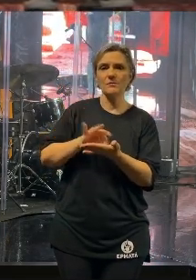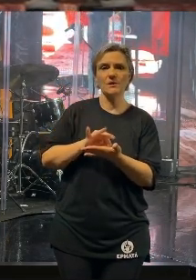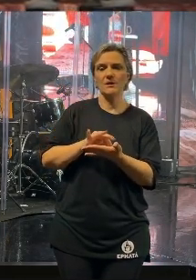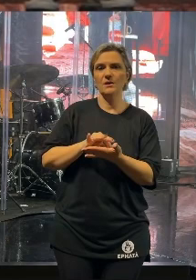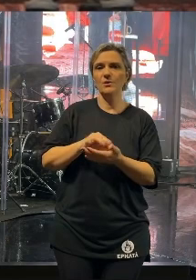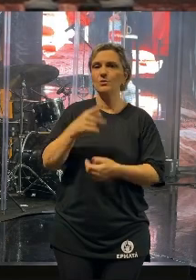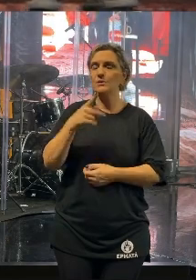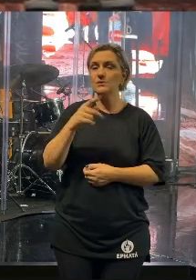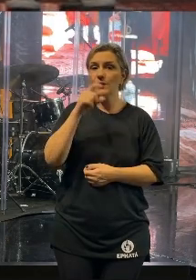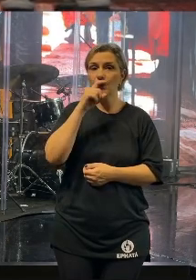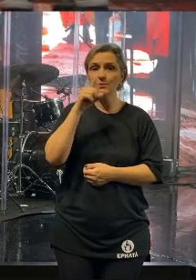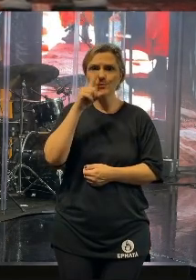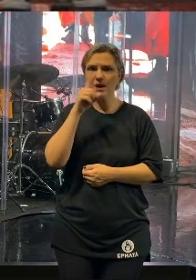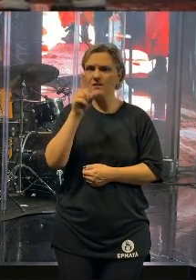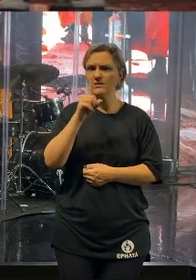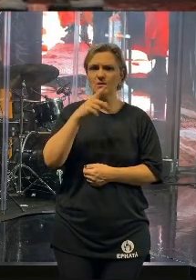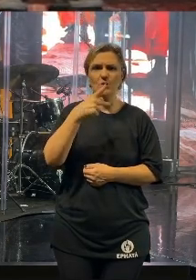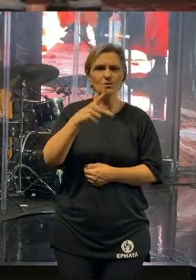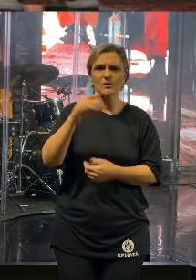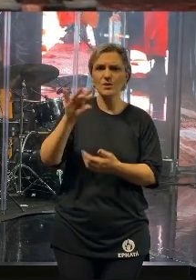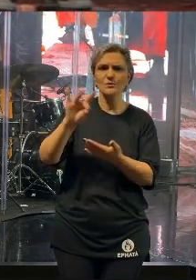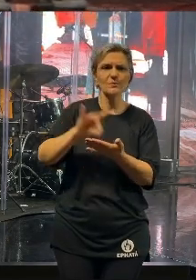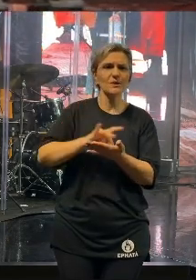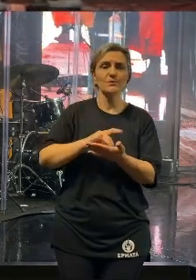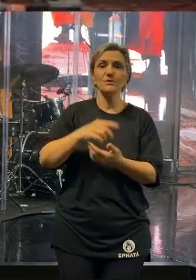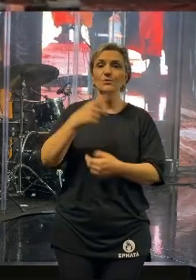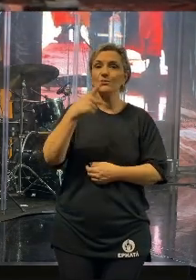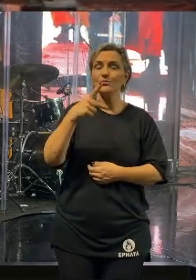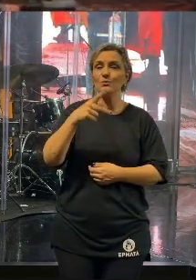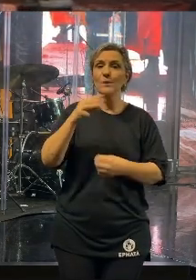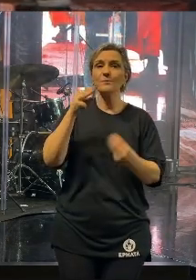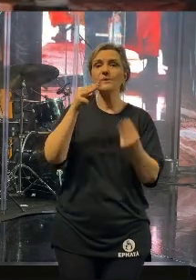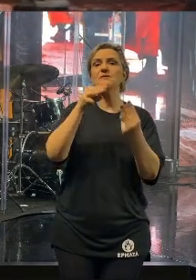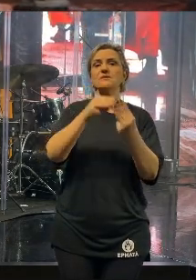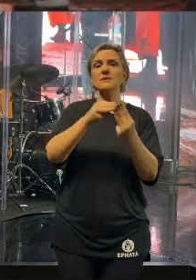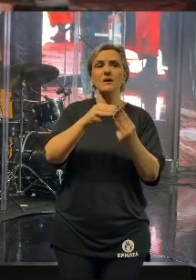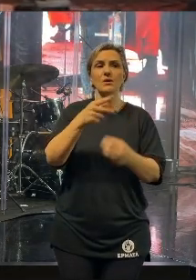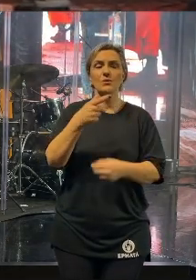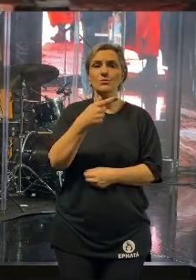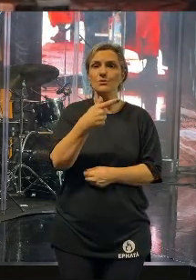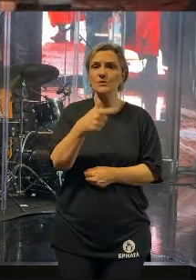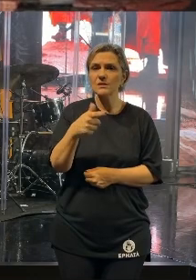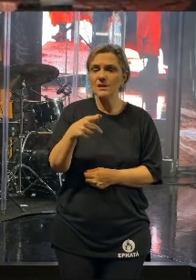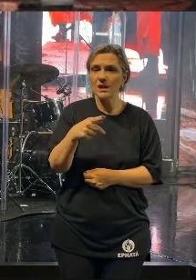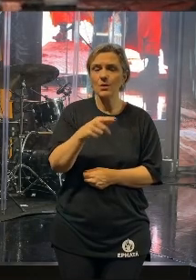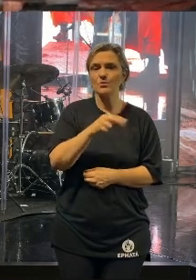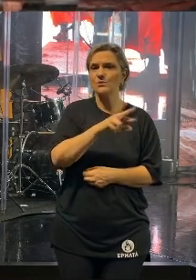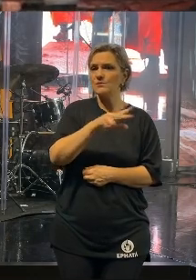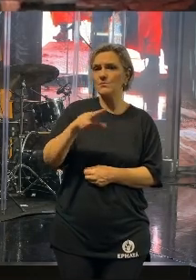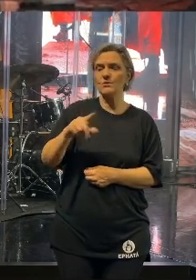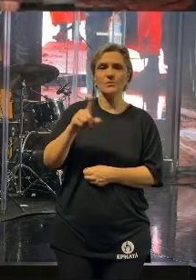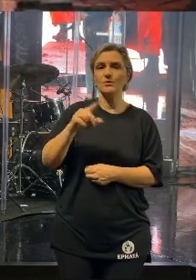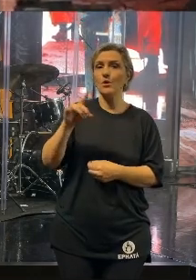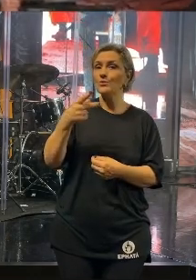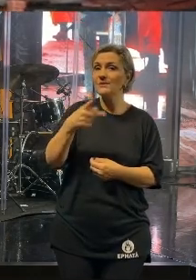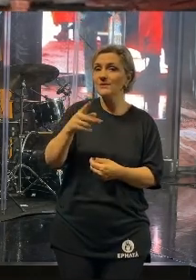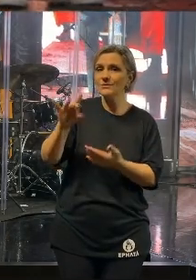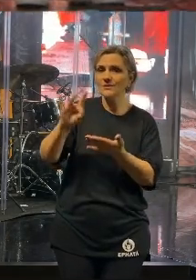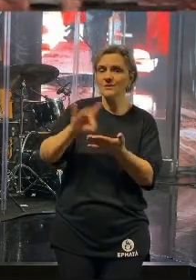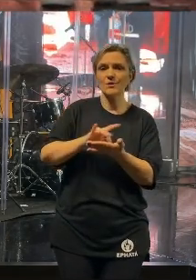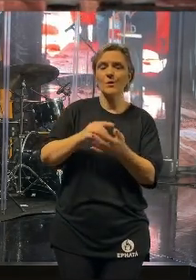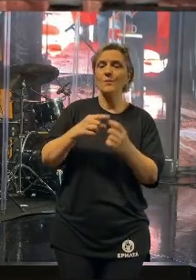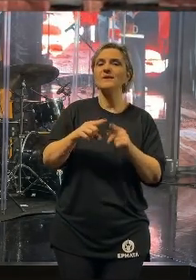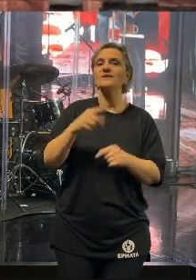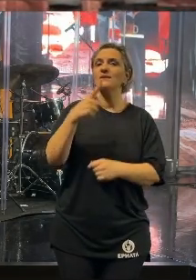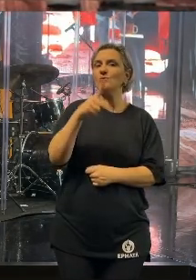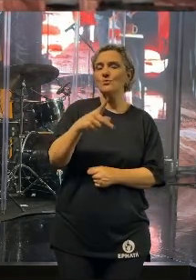teus pais não são os teus inimigos, eles são a tua missão. Os teus irmãos não são os teus inimigos, eles são a tua